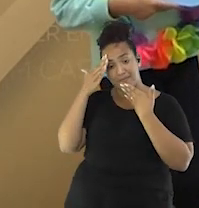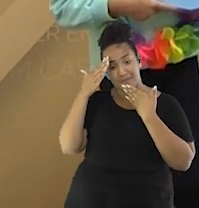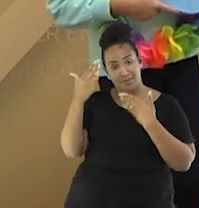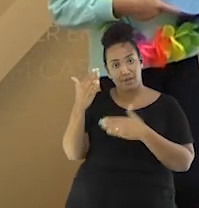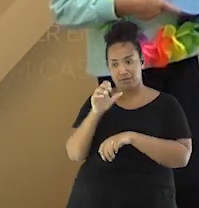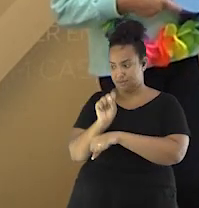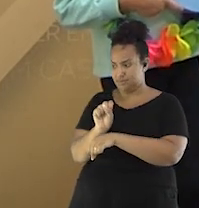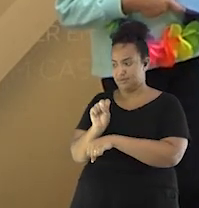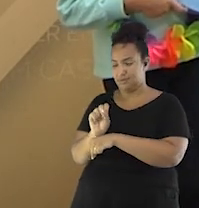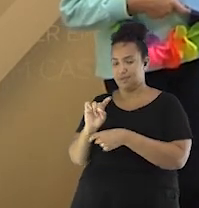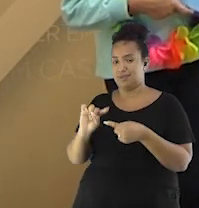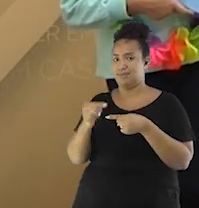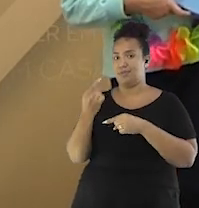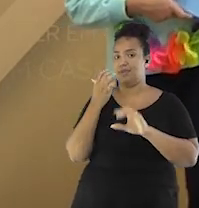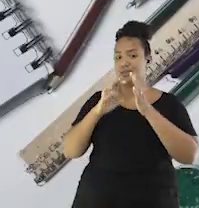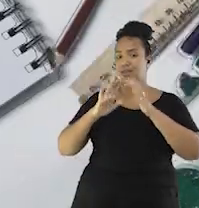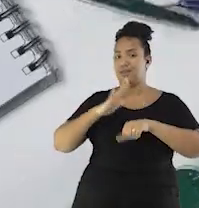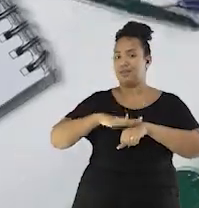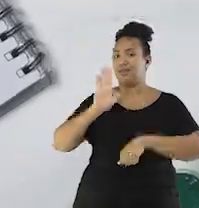pouquinho, daqui a pouco a gente canta mais!